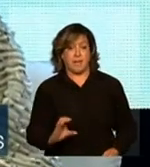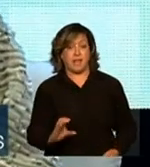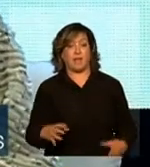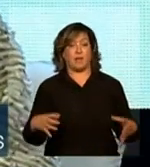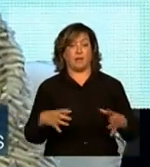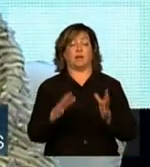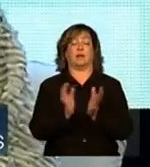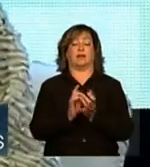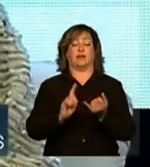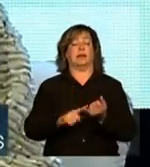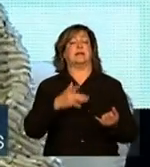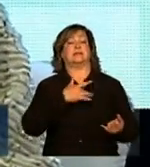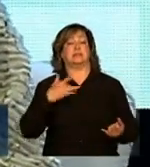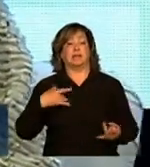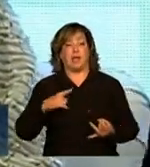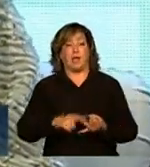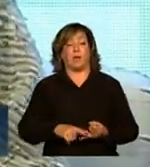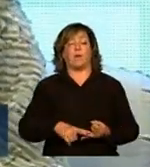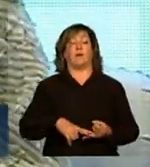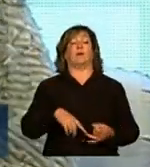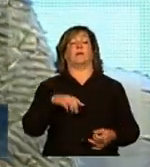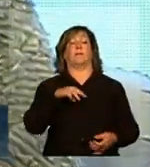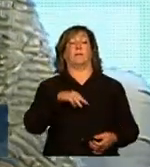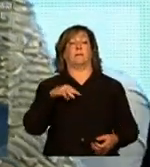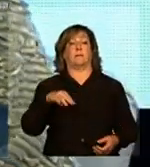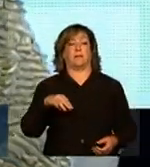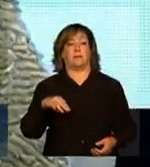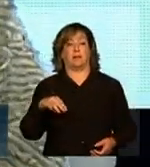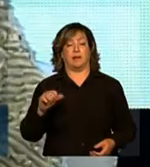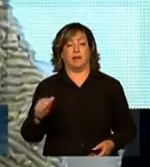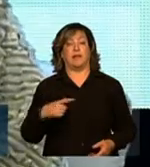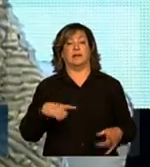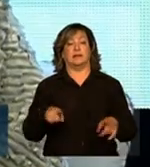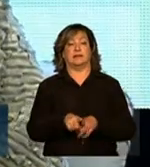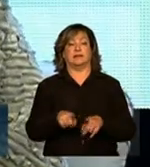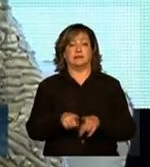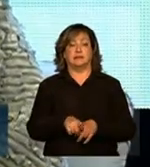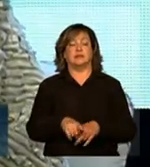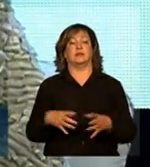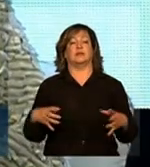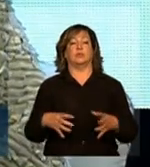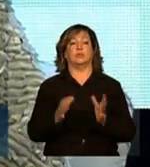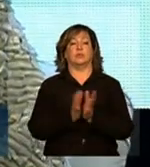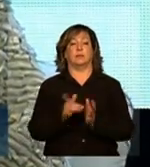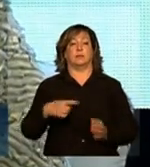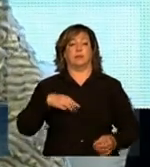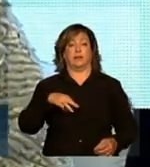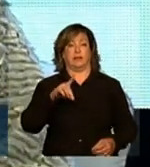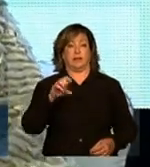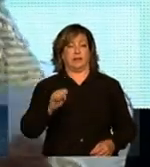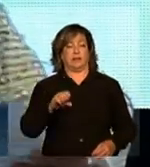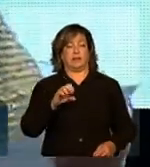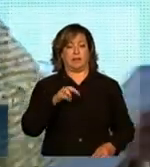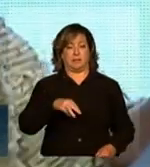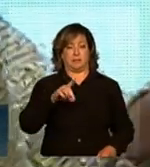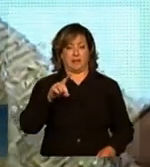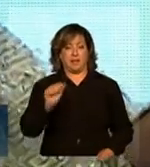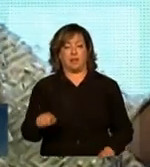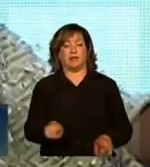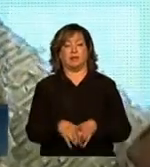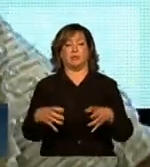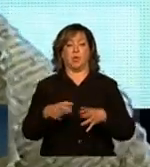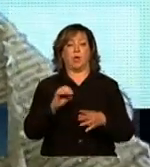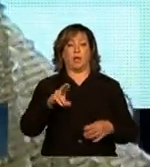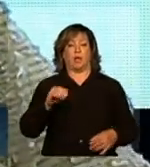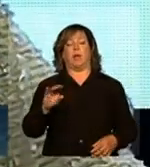da Saúde, do Ministério do Meio Ambiente, dos 18 ministérios que, junto com o MDS, com o MDA e com a